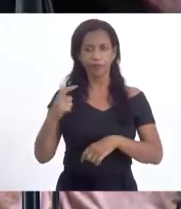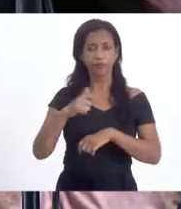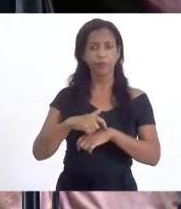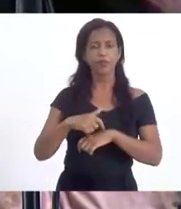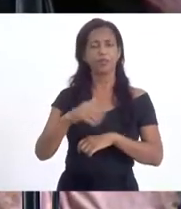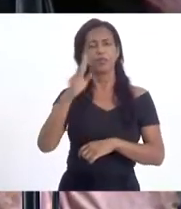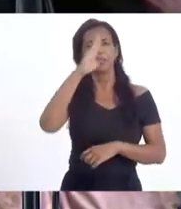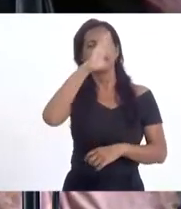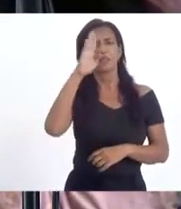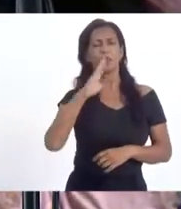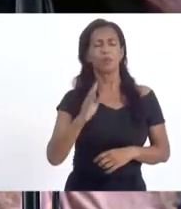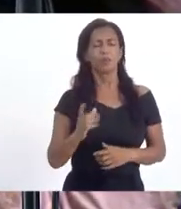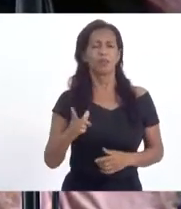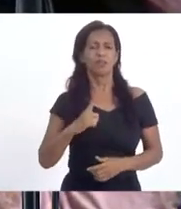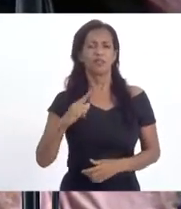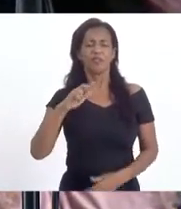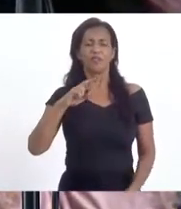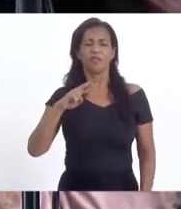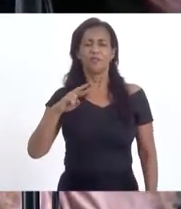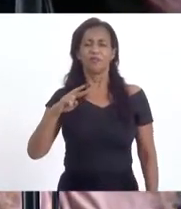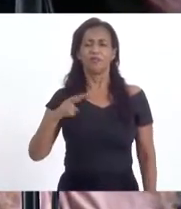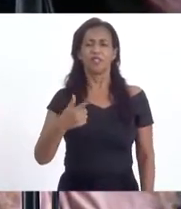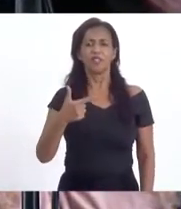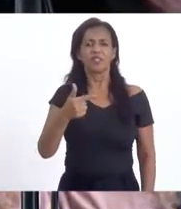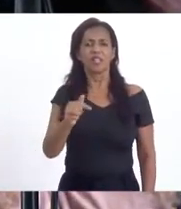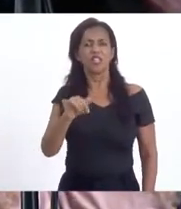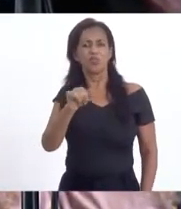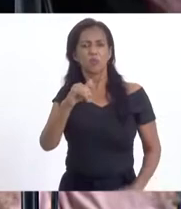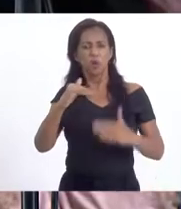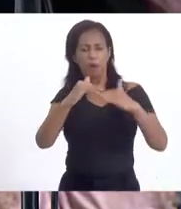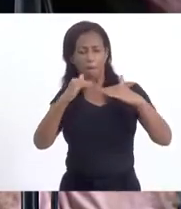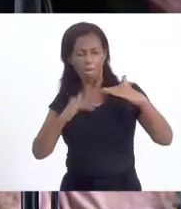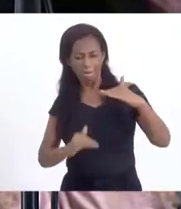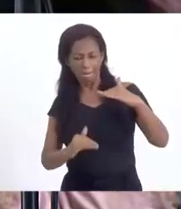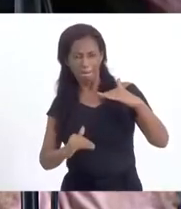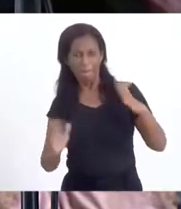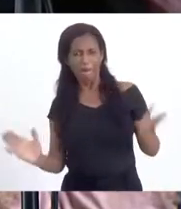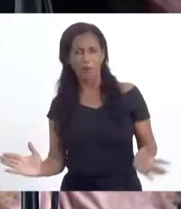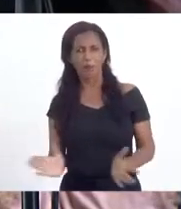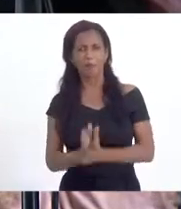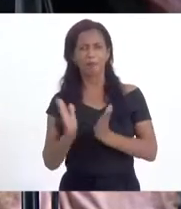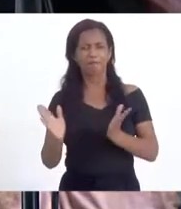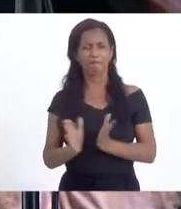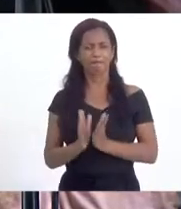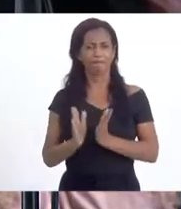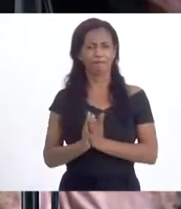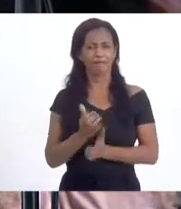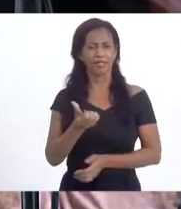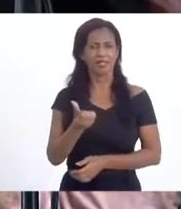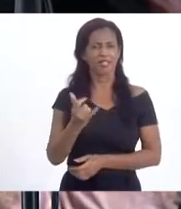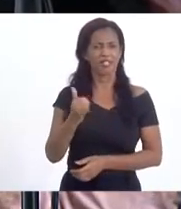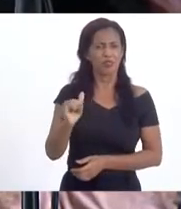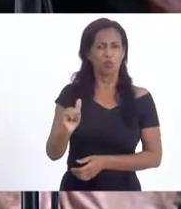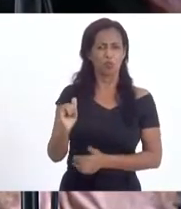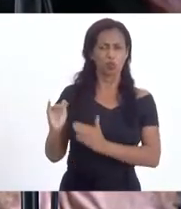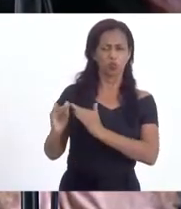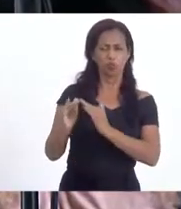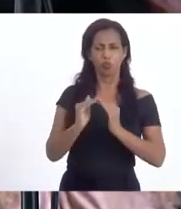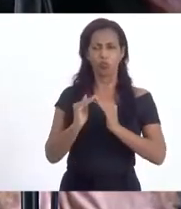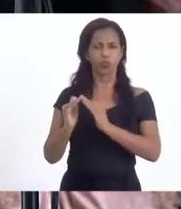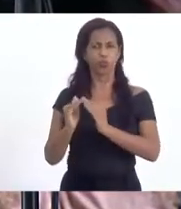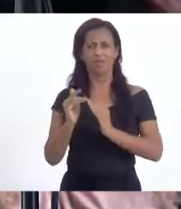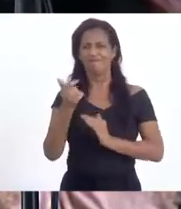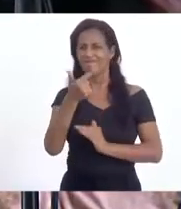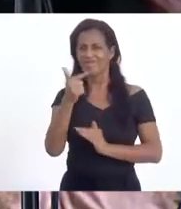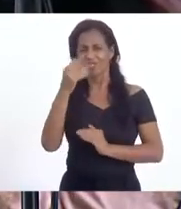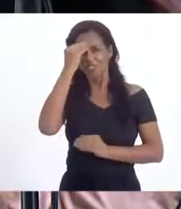Brasil acumula 27 milhões de pessoas abaixo da linha da pobreza, 6 milhões de desalentados, que são aquelas pessoas